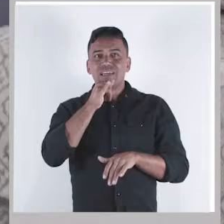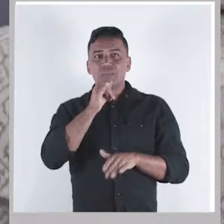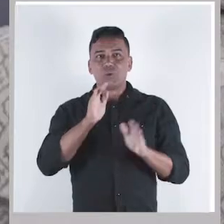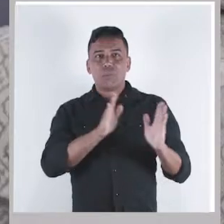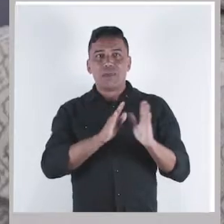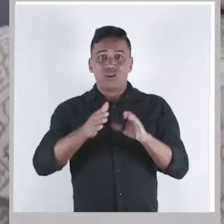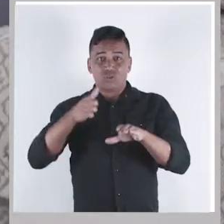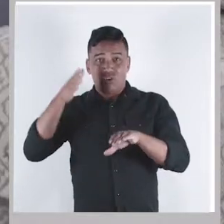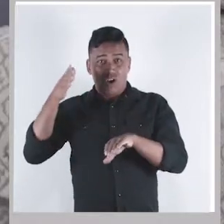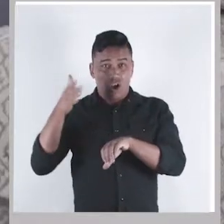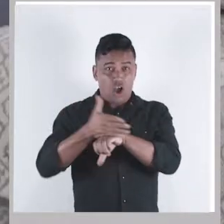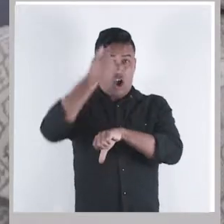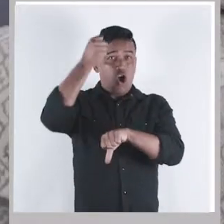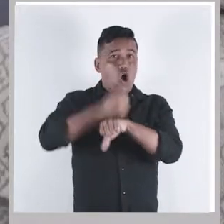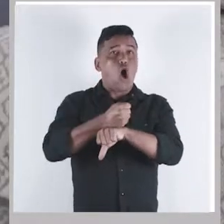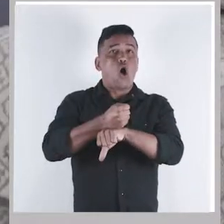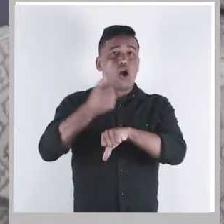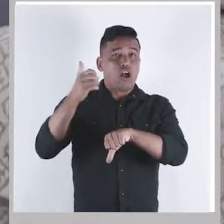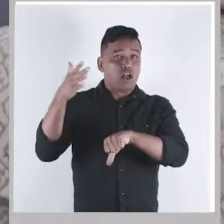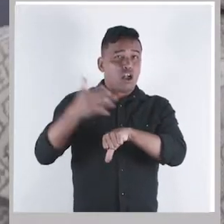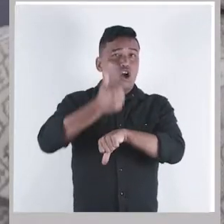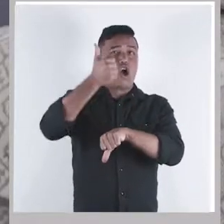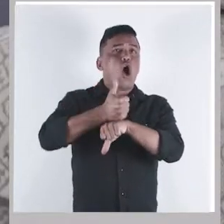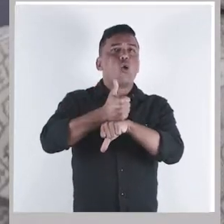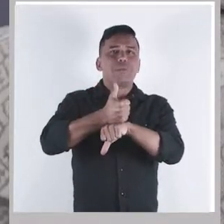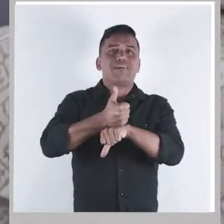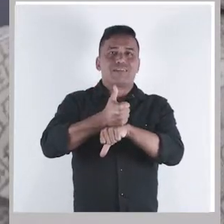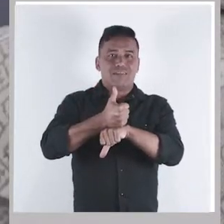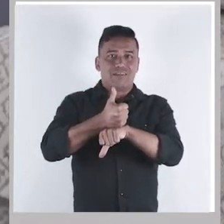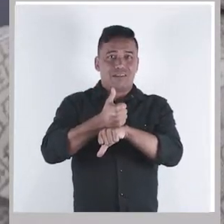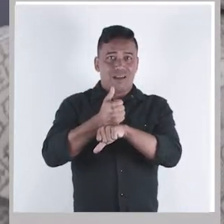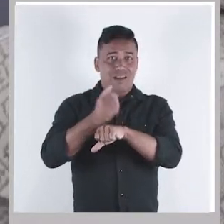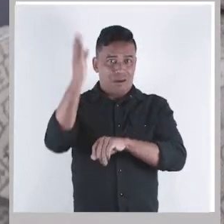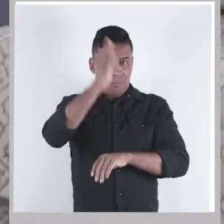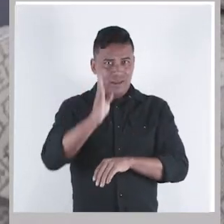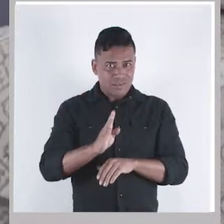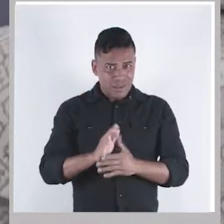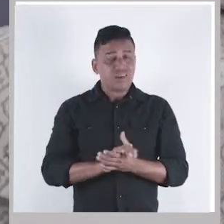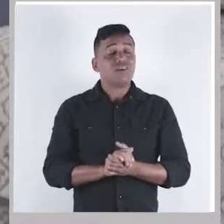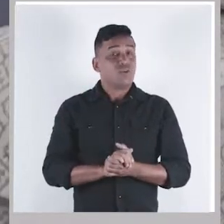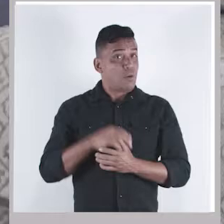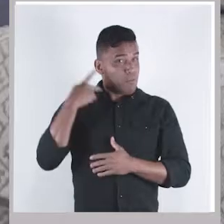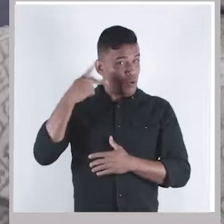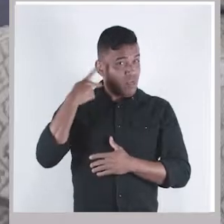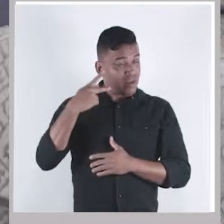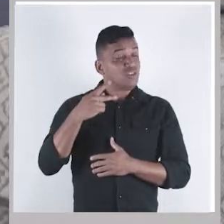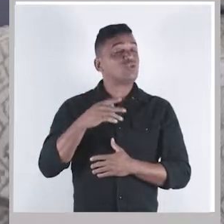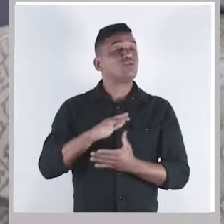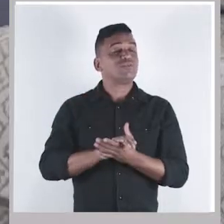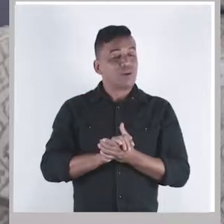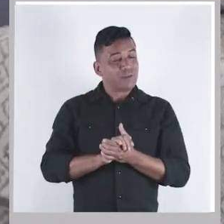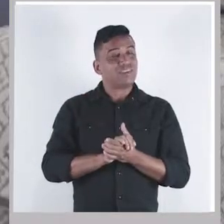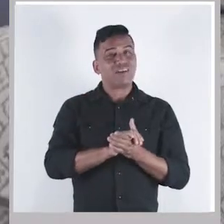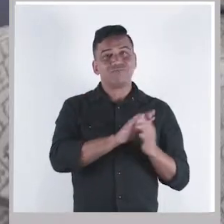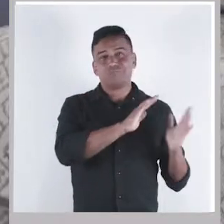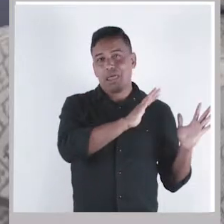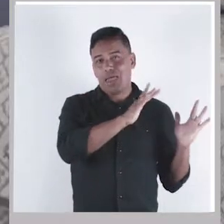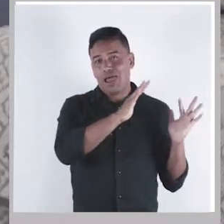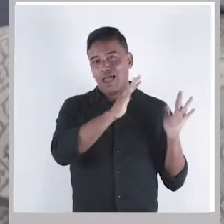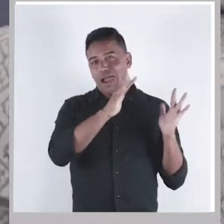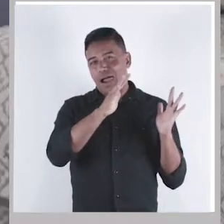está sempre entre os mais vendidos, né? O próprio Torto Arado,